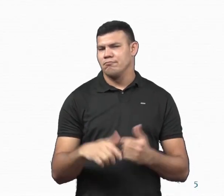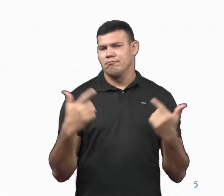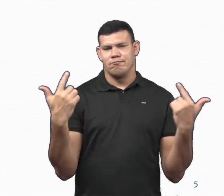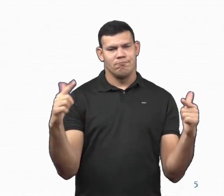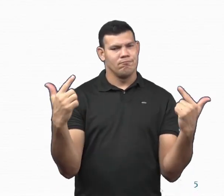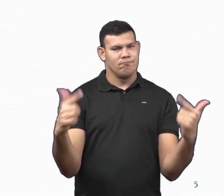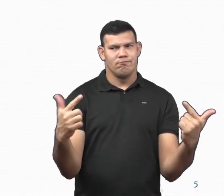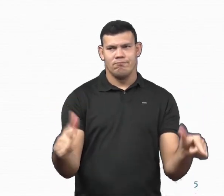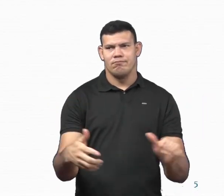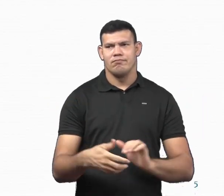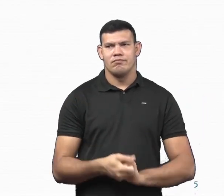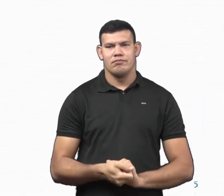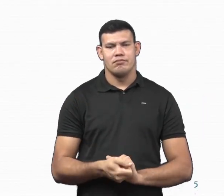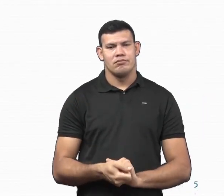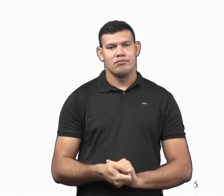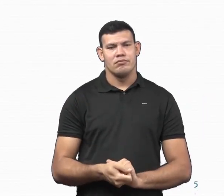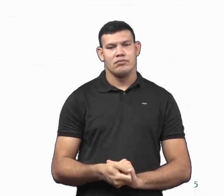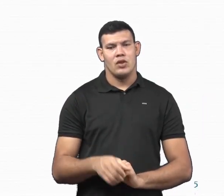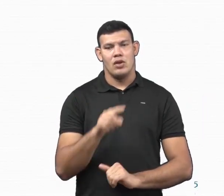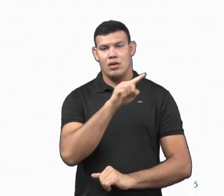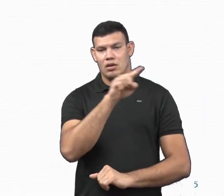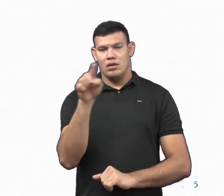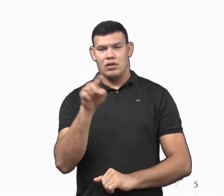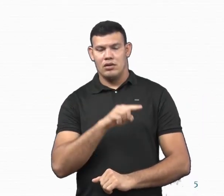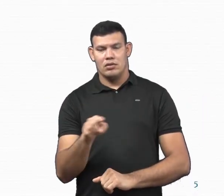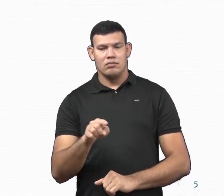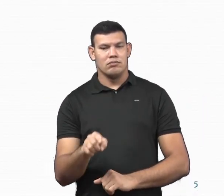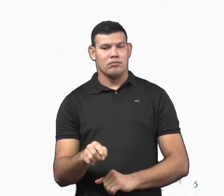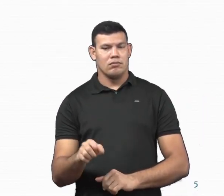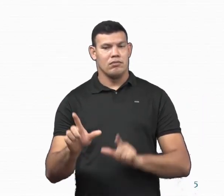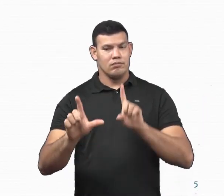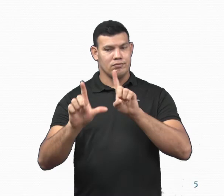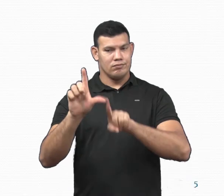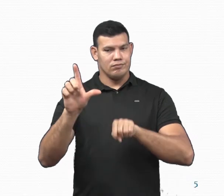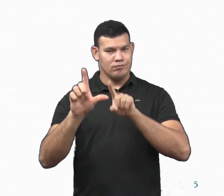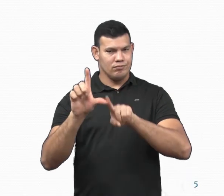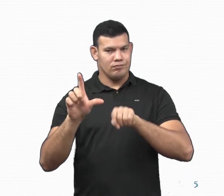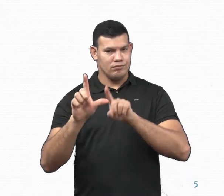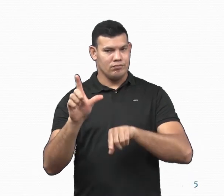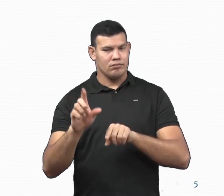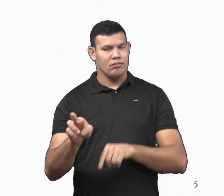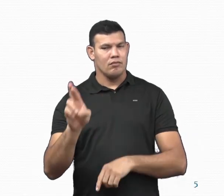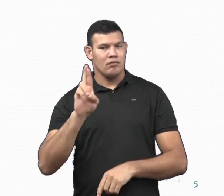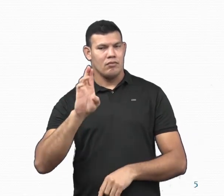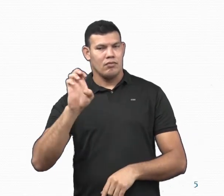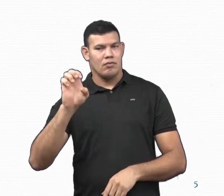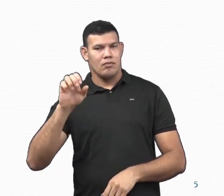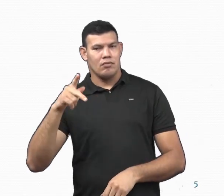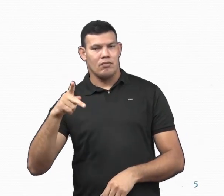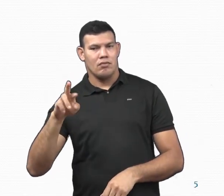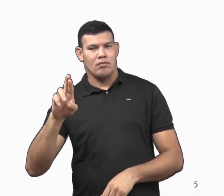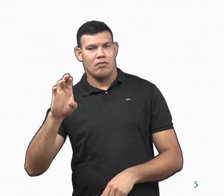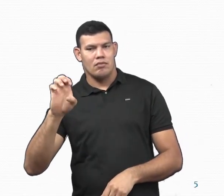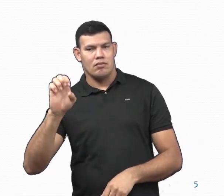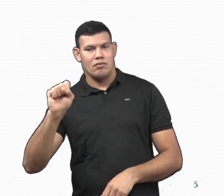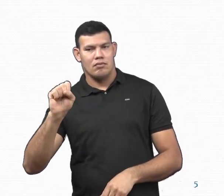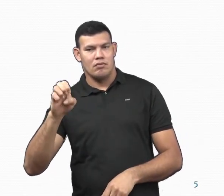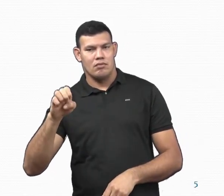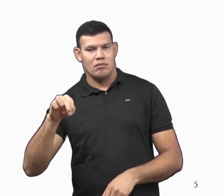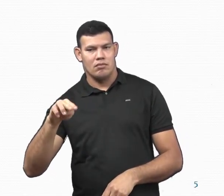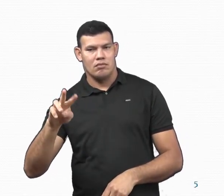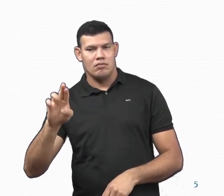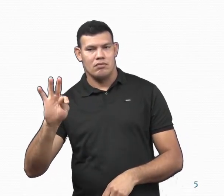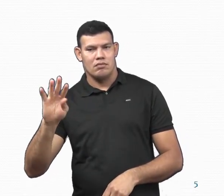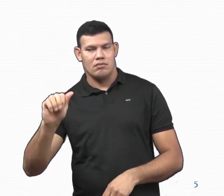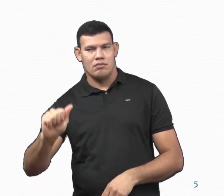não existe. E o Z é como representa os números inteiros, tá? Então, a gente não existe. Porque,